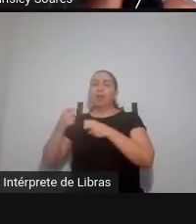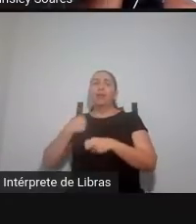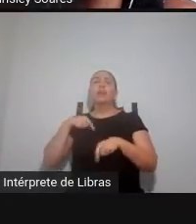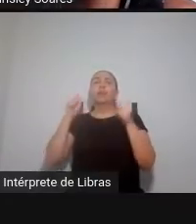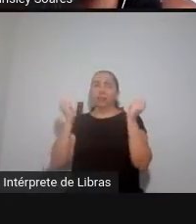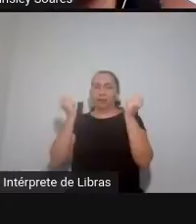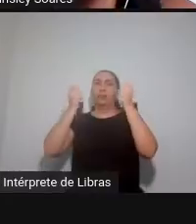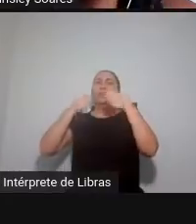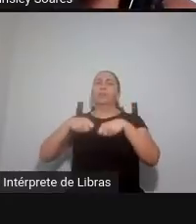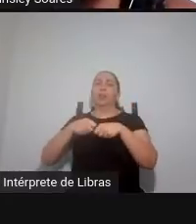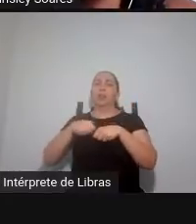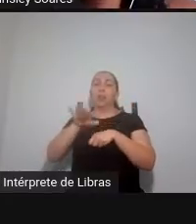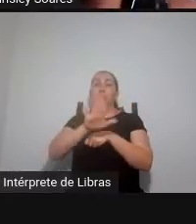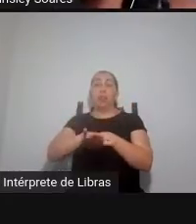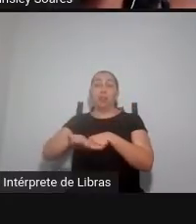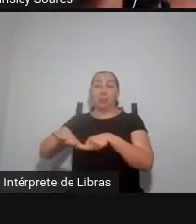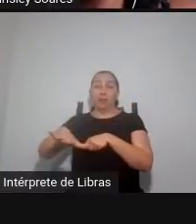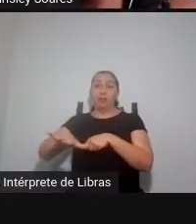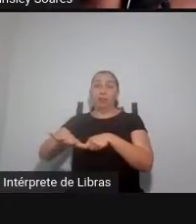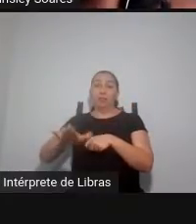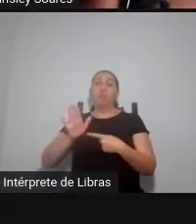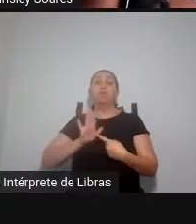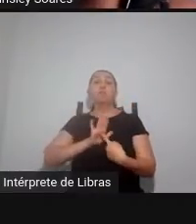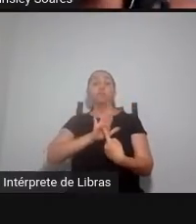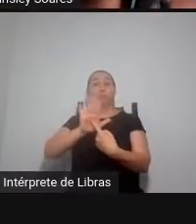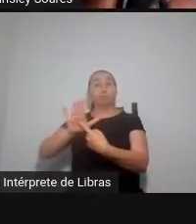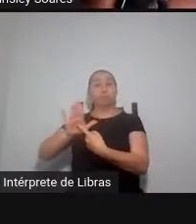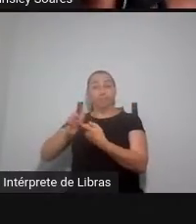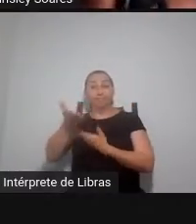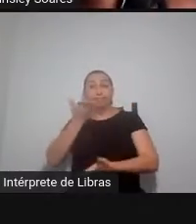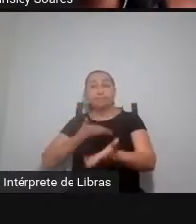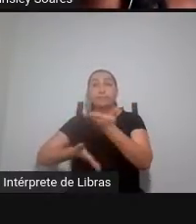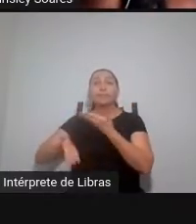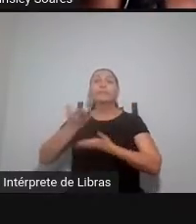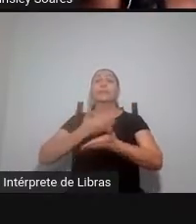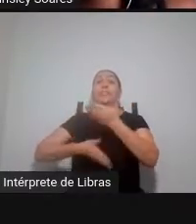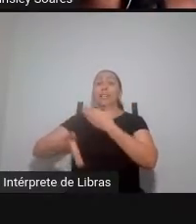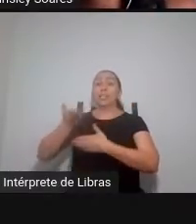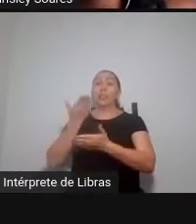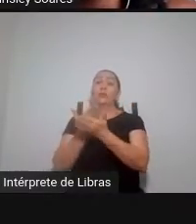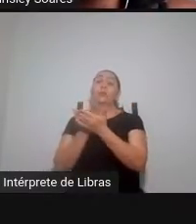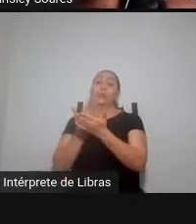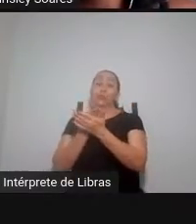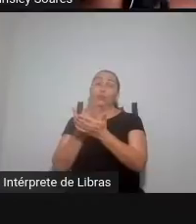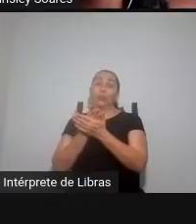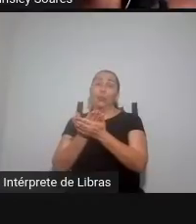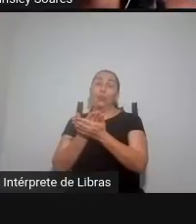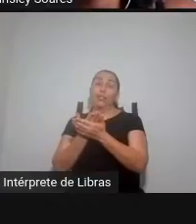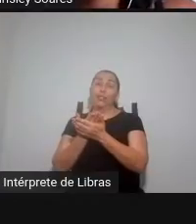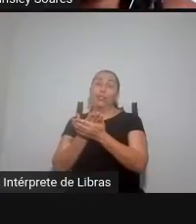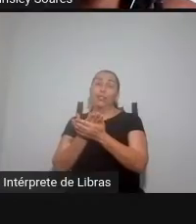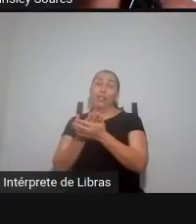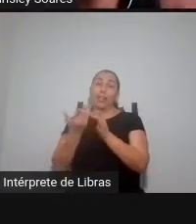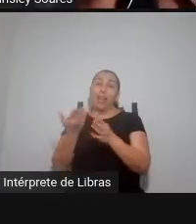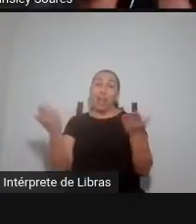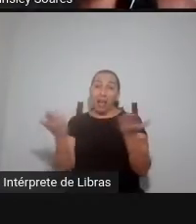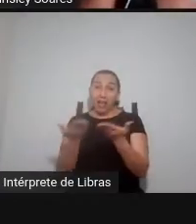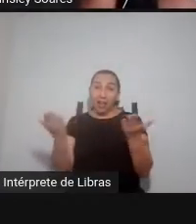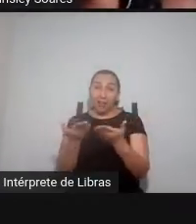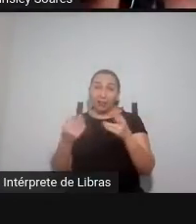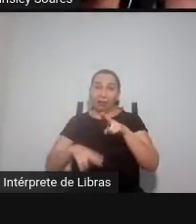criança, que muitas vezes, né, a interação era na escola, que agora estão presos dentro de casa, sem essa socialização com seus